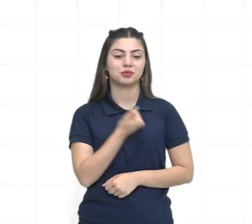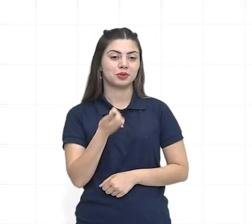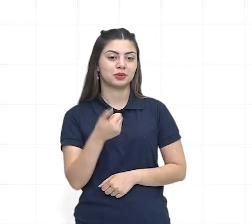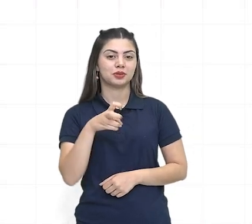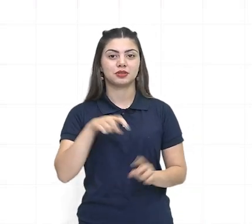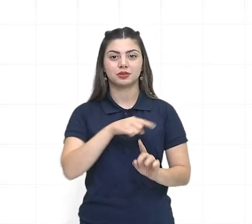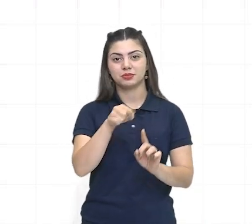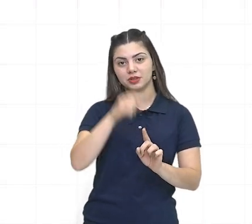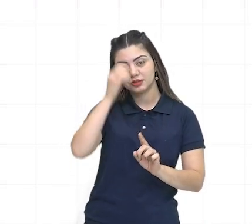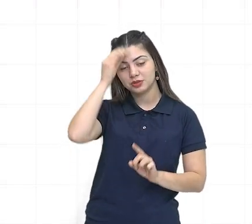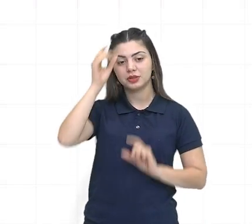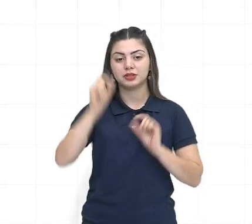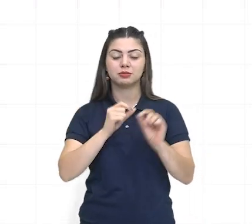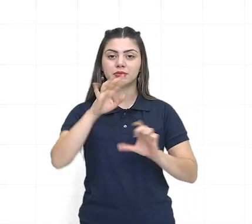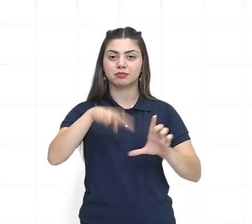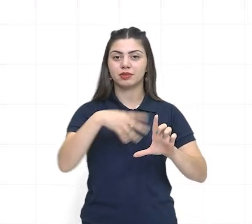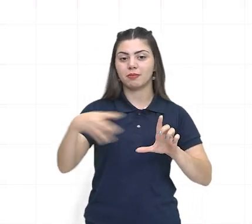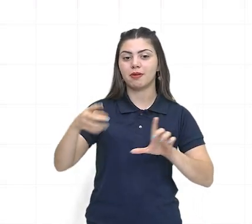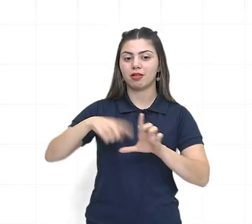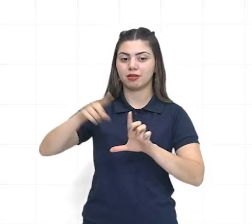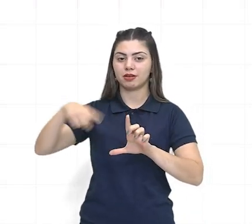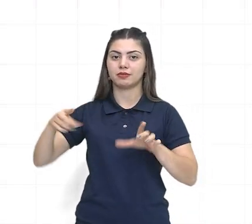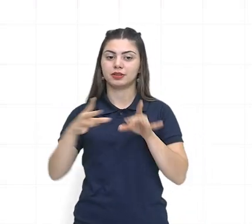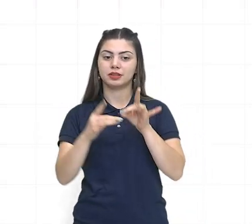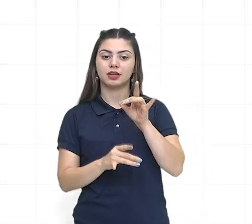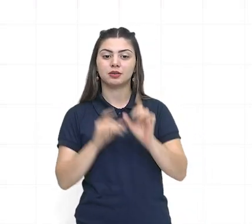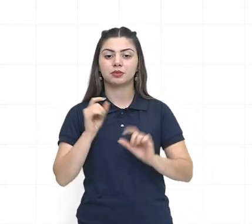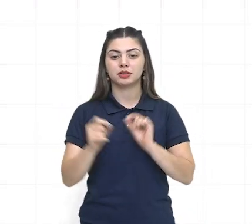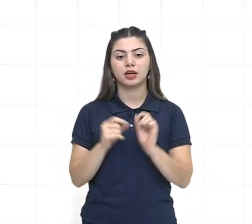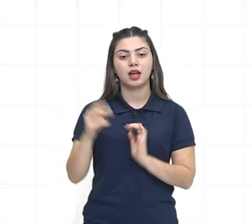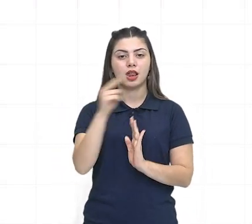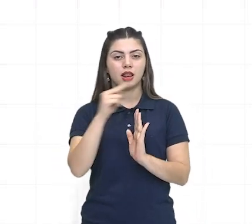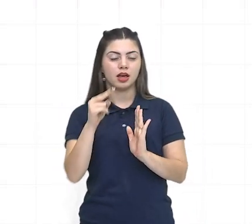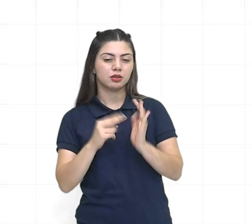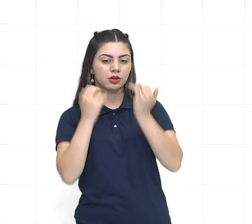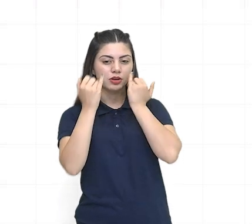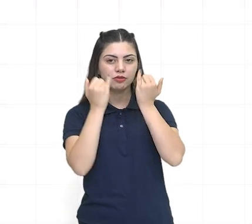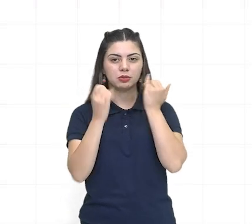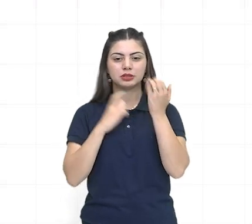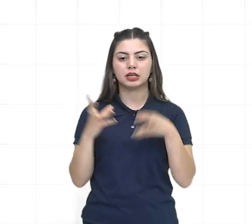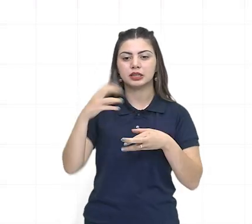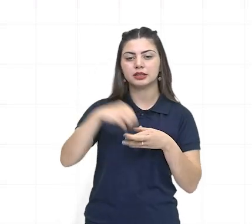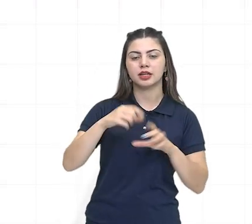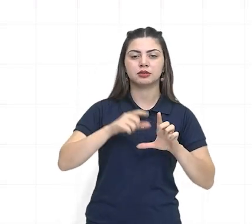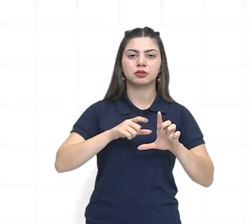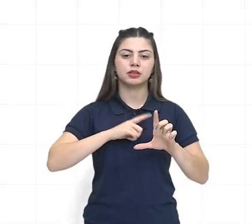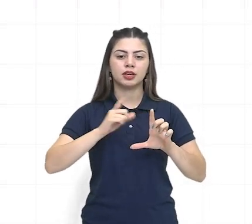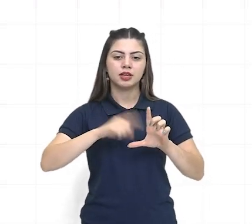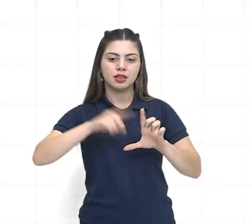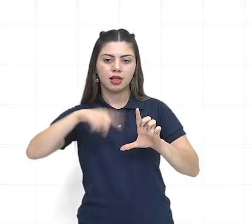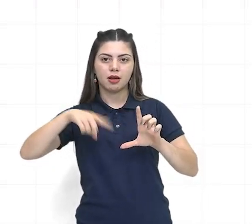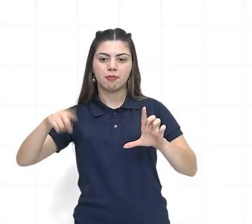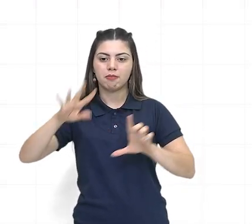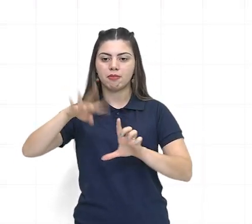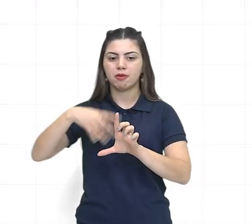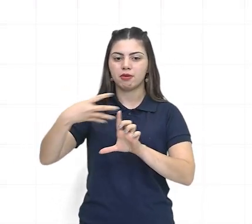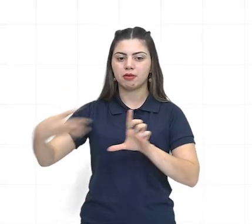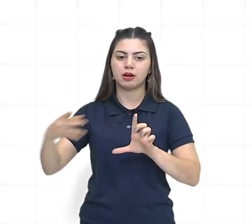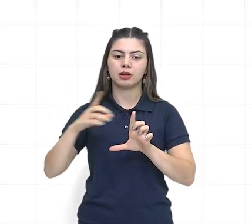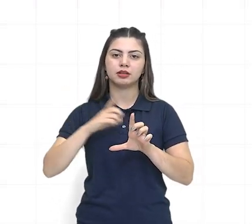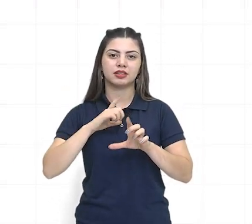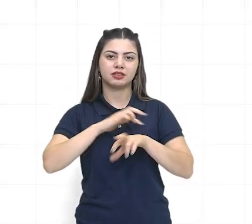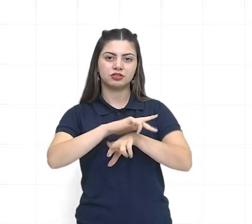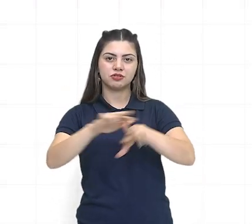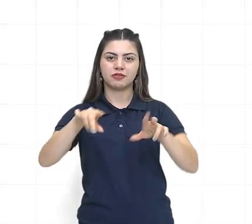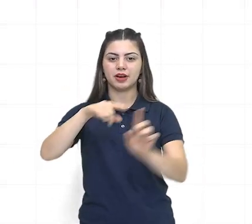como objeto de conhecimento tabelas e gráficos, detalhamento, leitura das informações de tabelas ou gráfico, de colunas ou barras